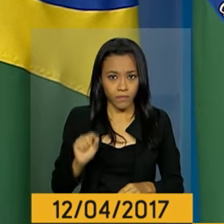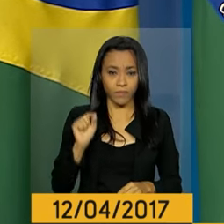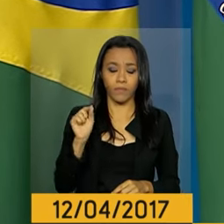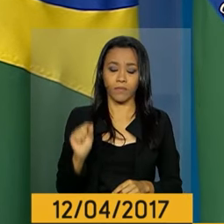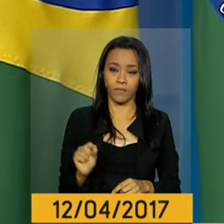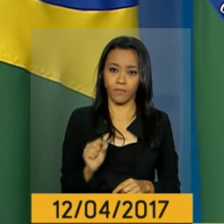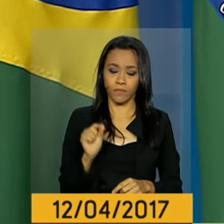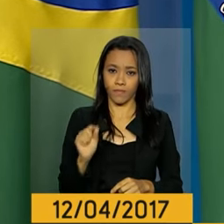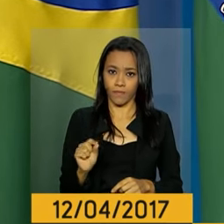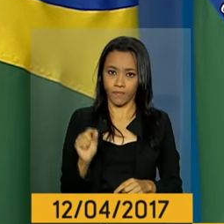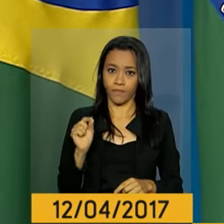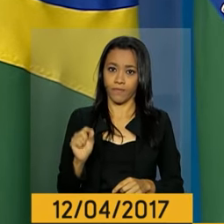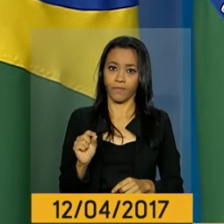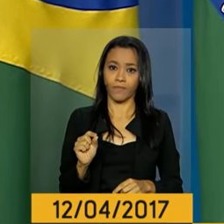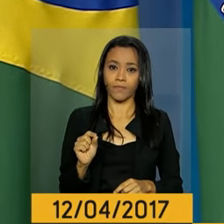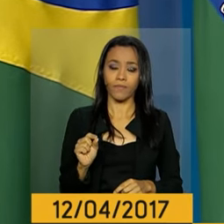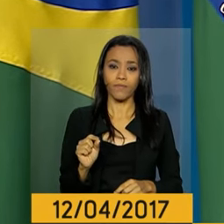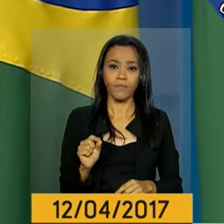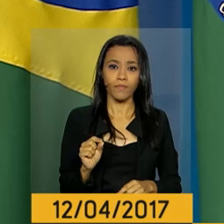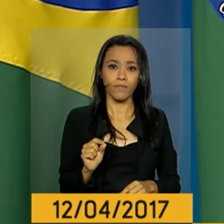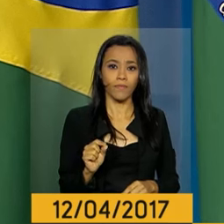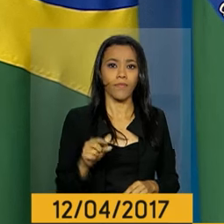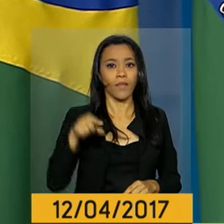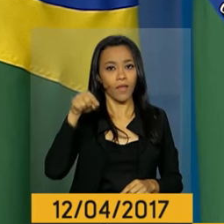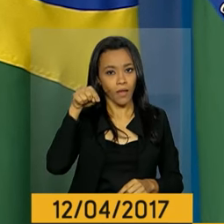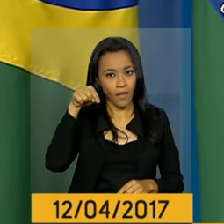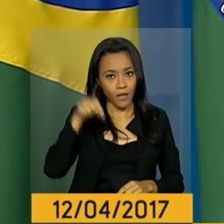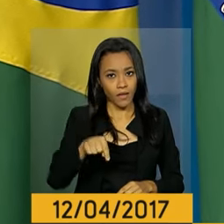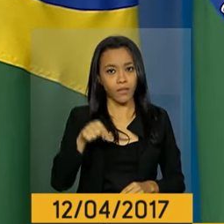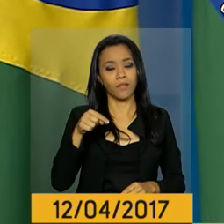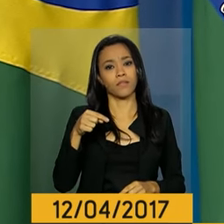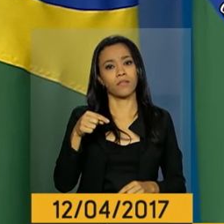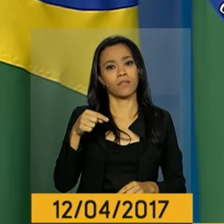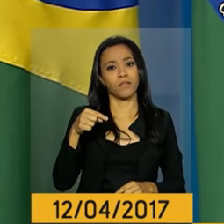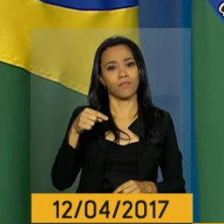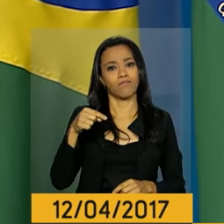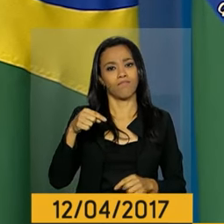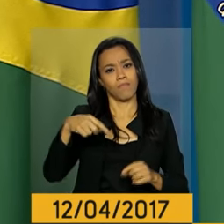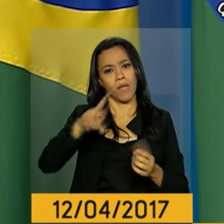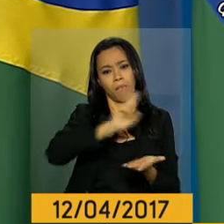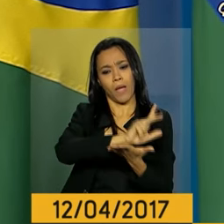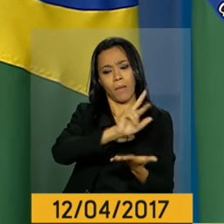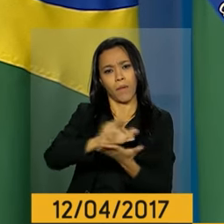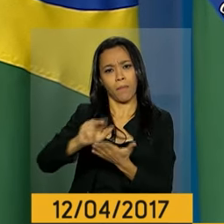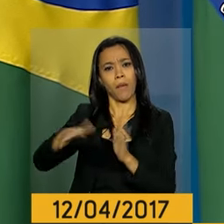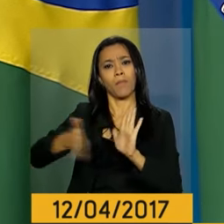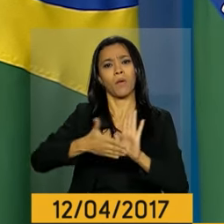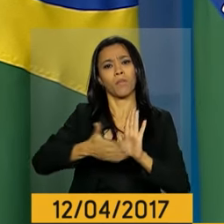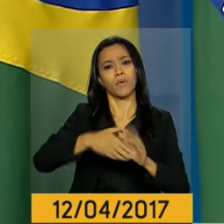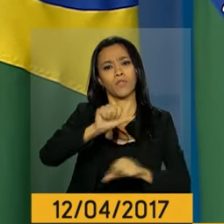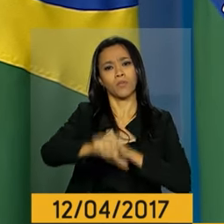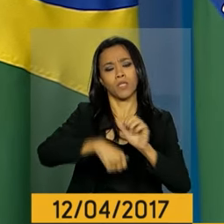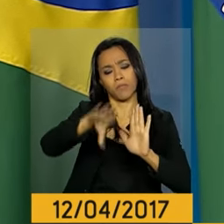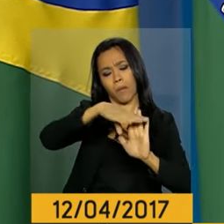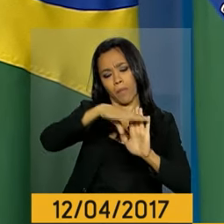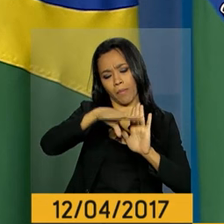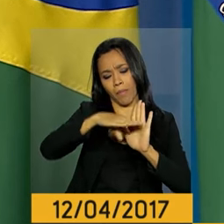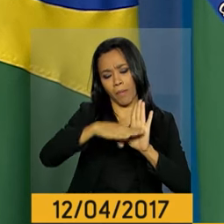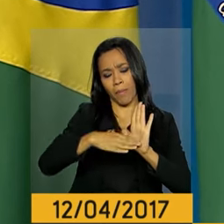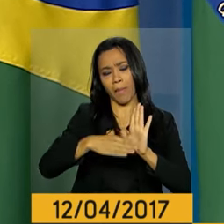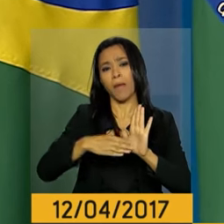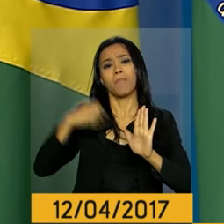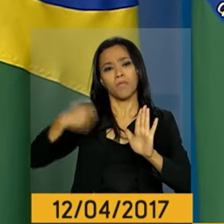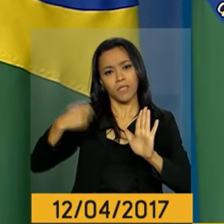esta substanciosa agenda de reformas eh avançamos muito temos que